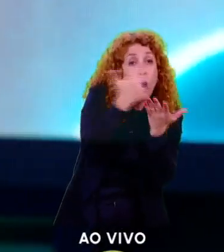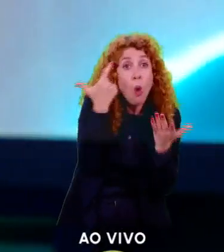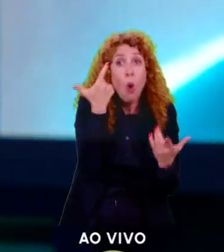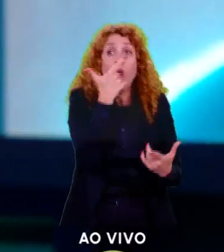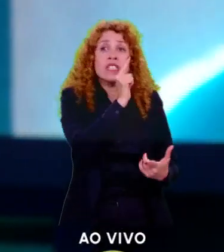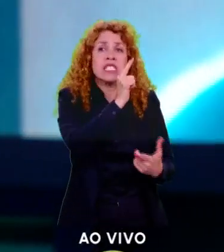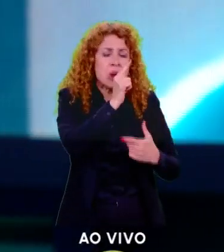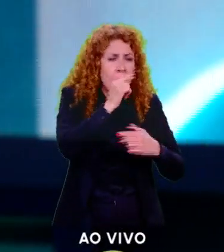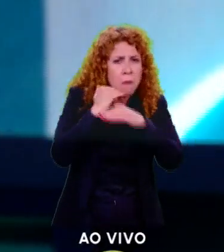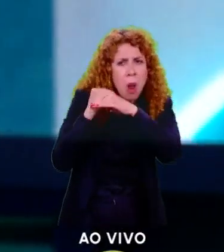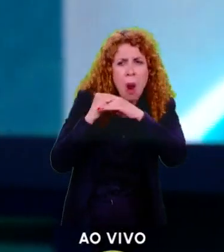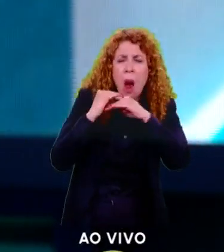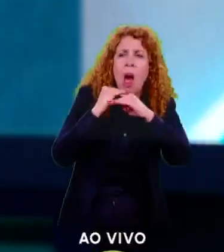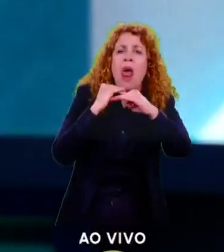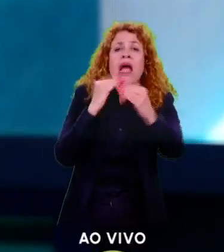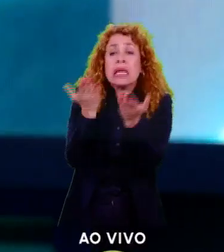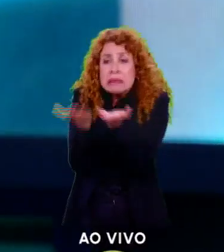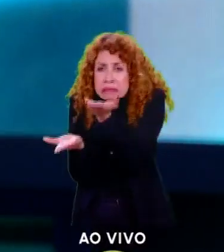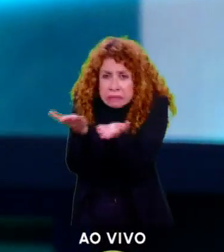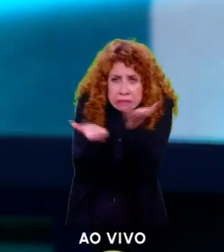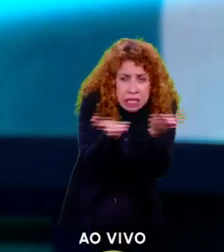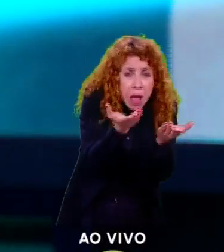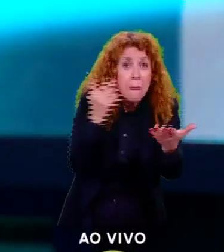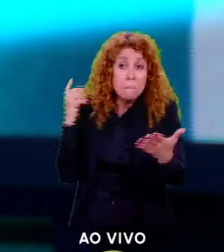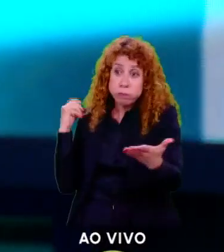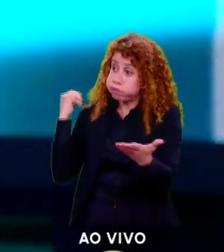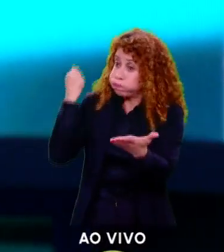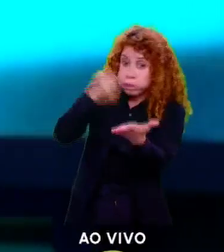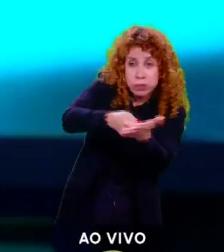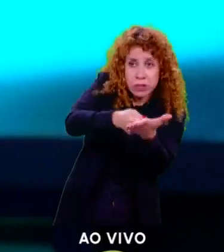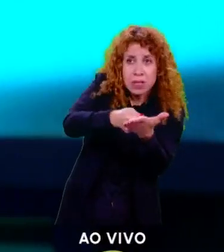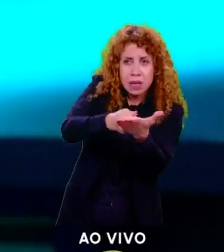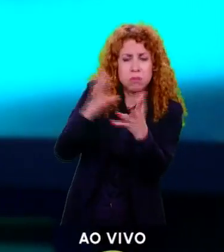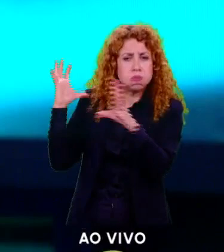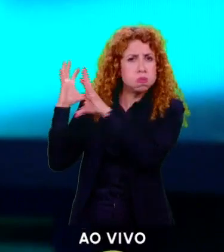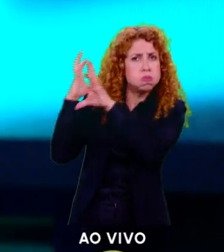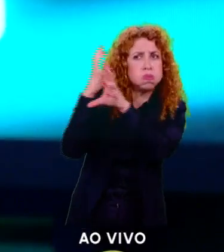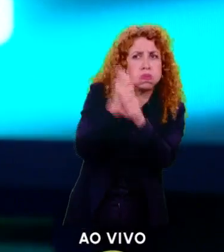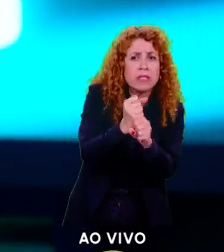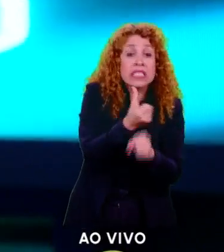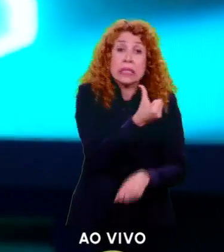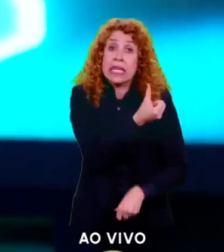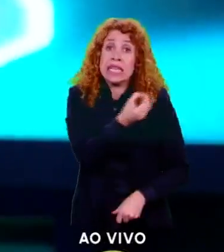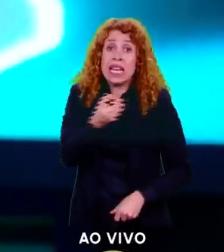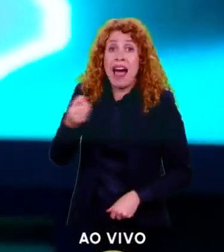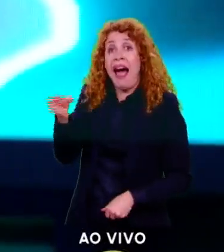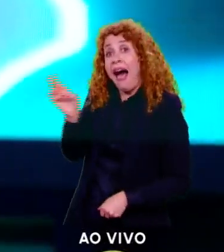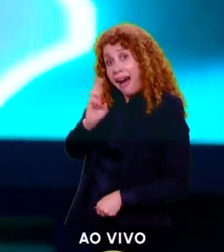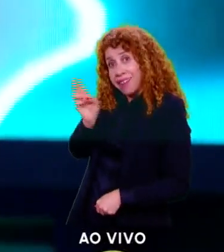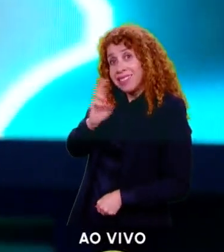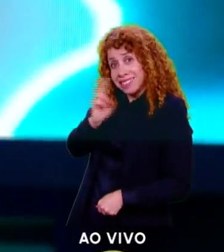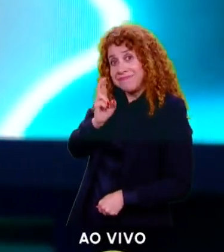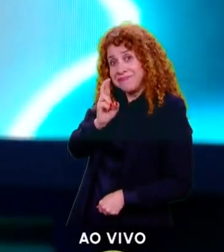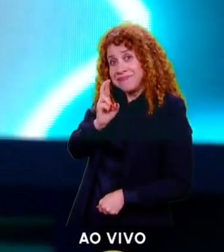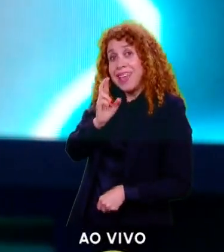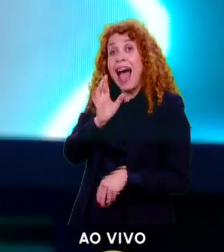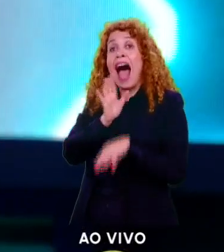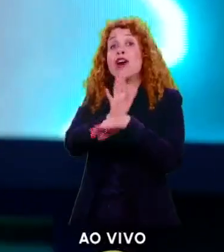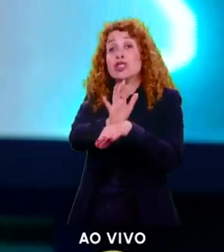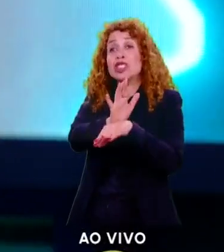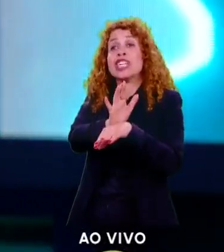esse pagamento de mais 200 pers fazendo 600 para o auxílio do Brasil hoje em dia